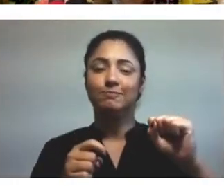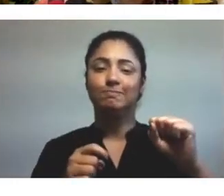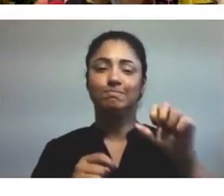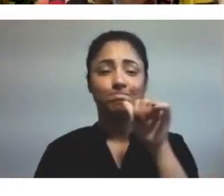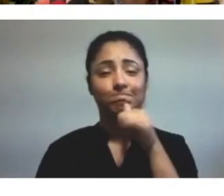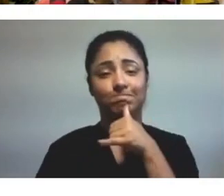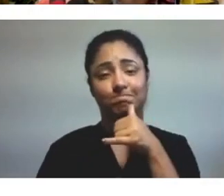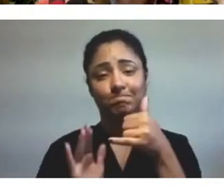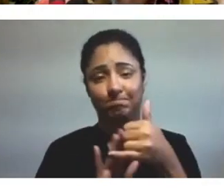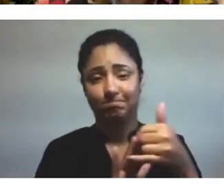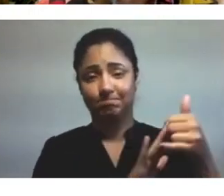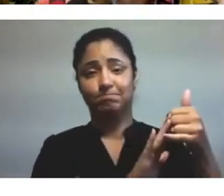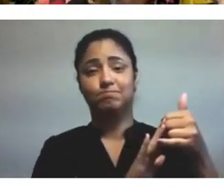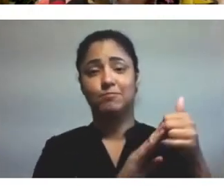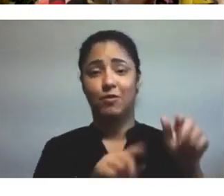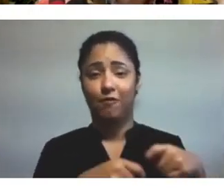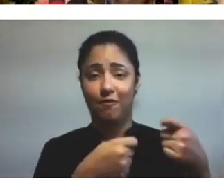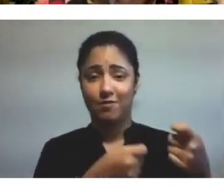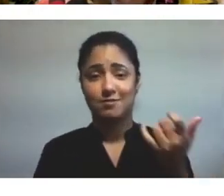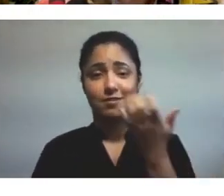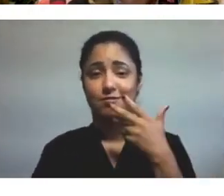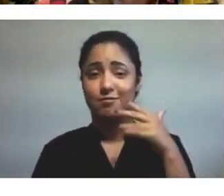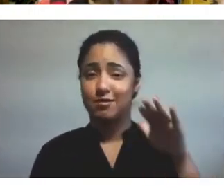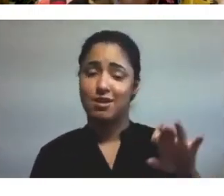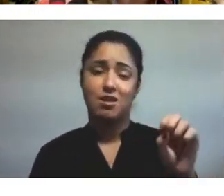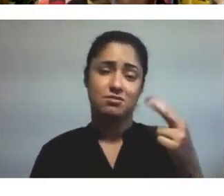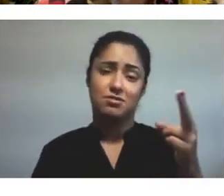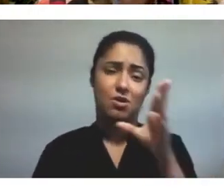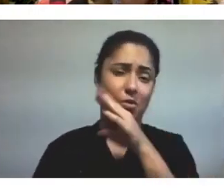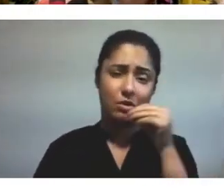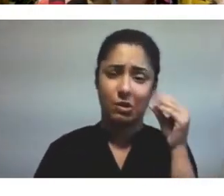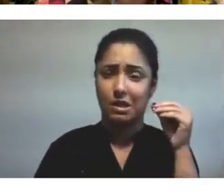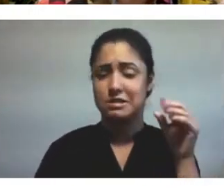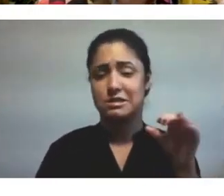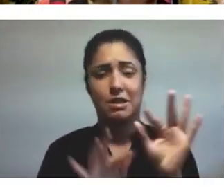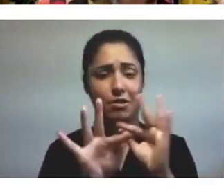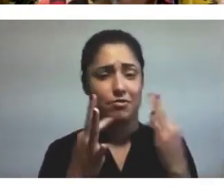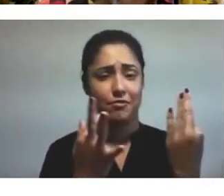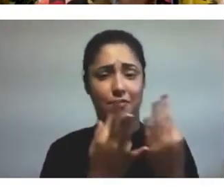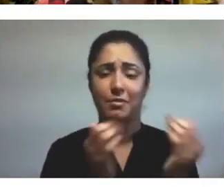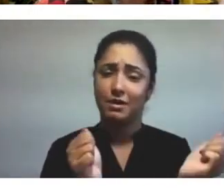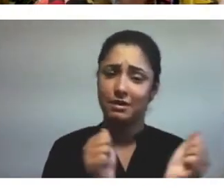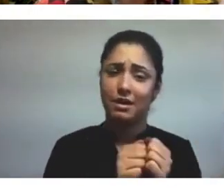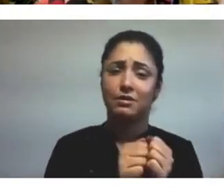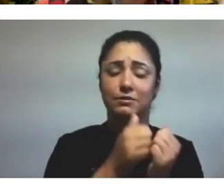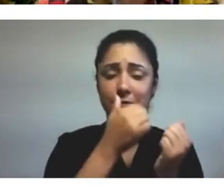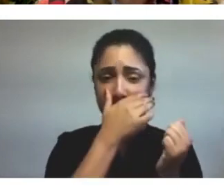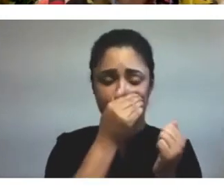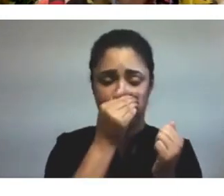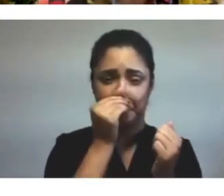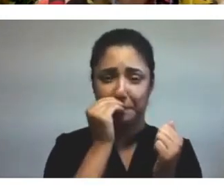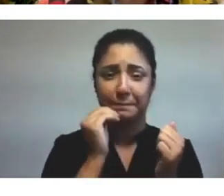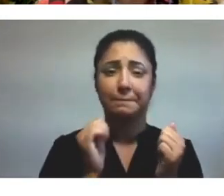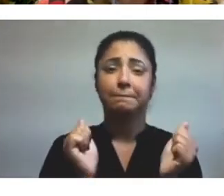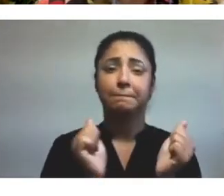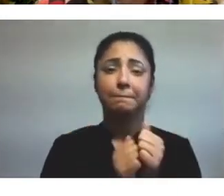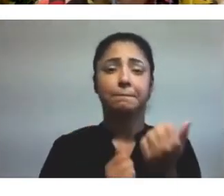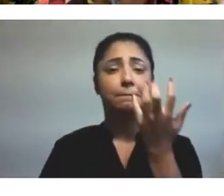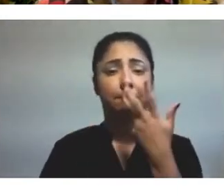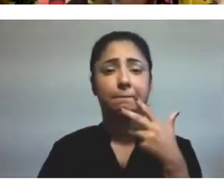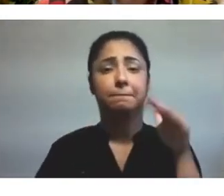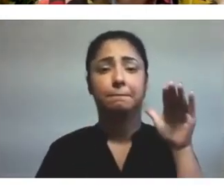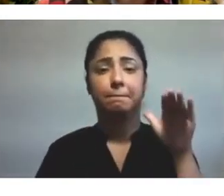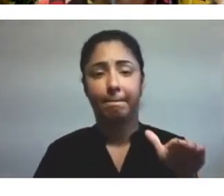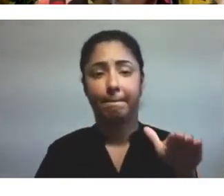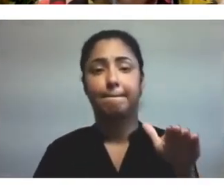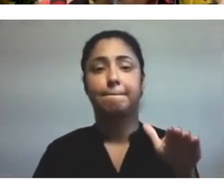tédio, dando à criança, ao adolescente, ao familiar que está acompanhando essas crianças e adolescentes no